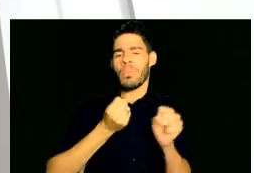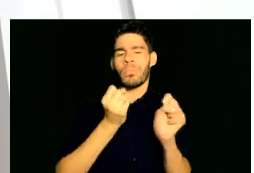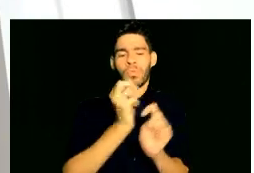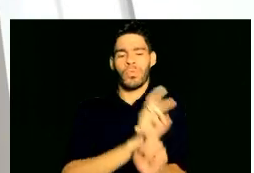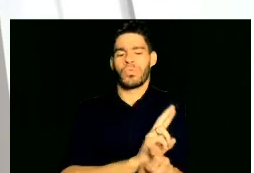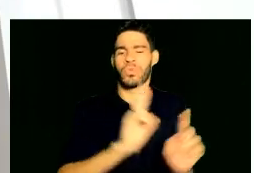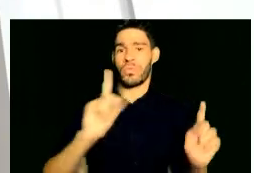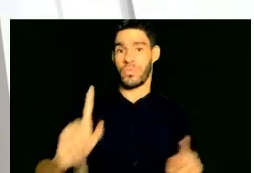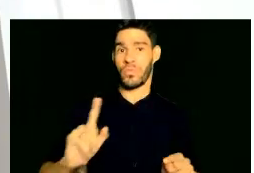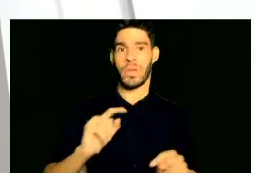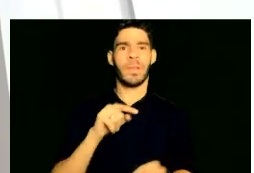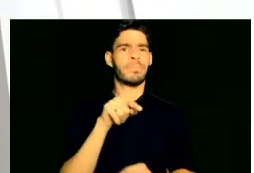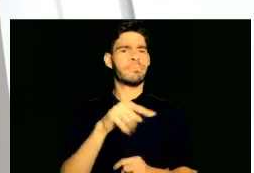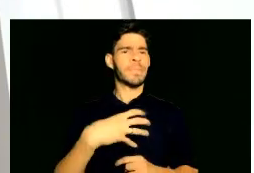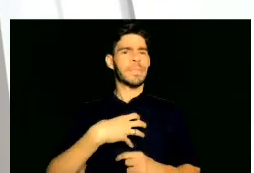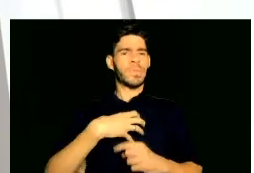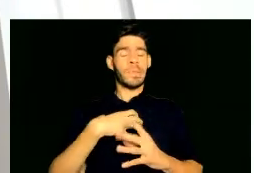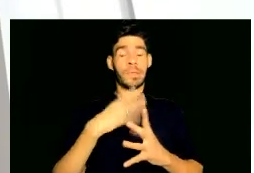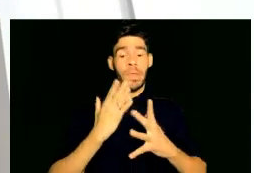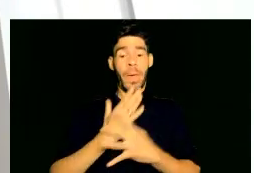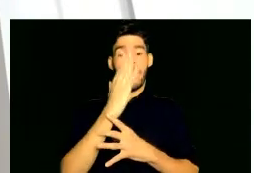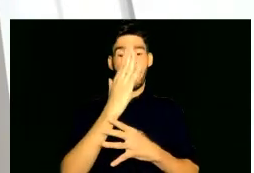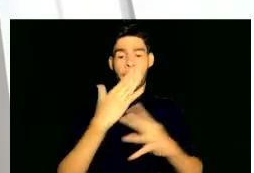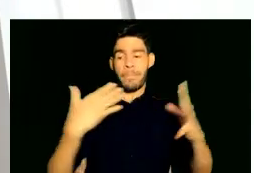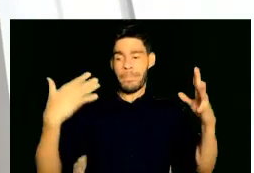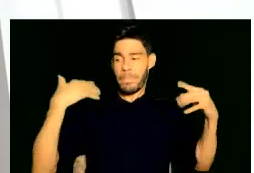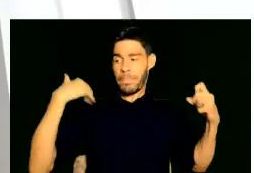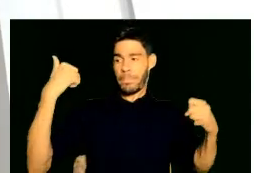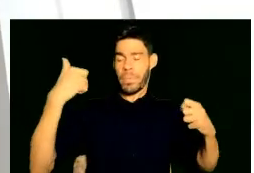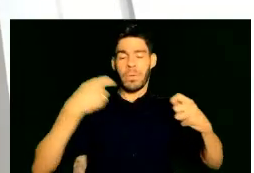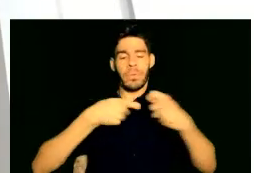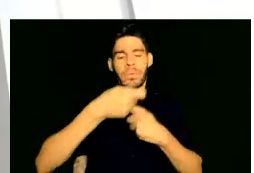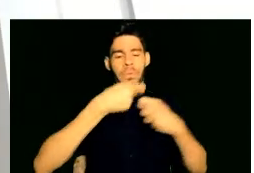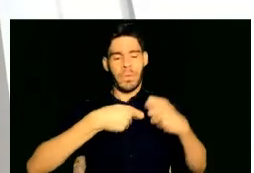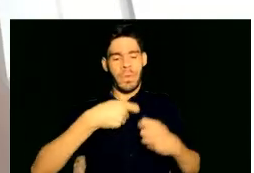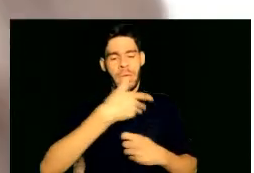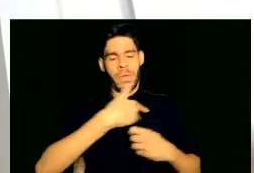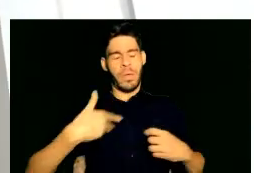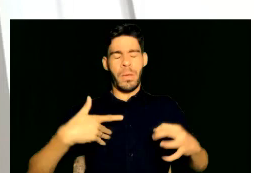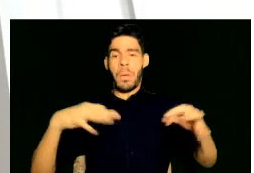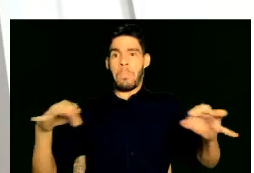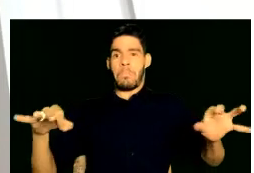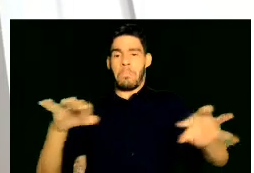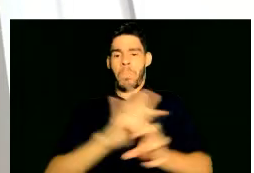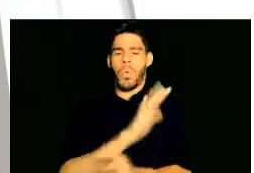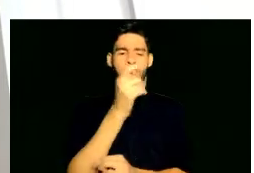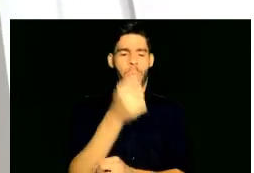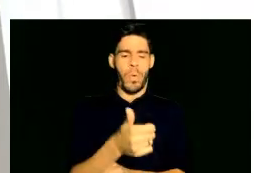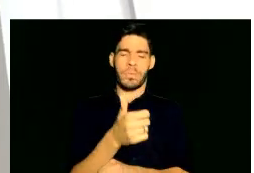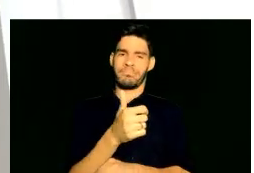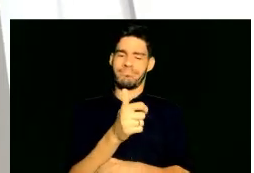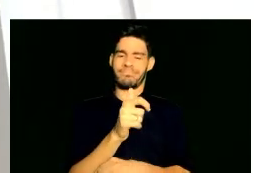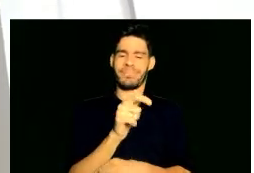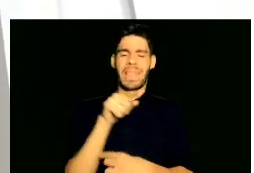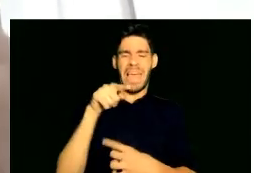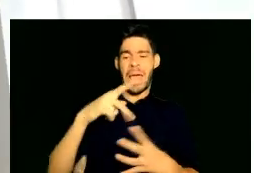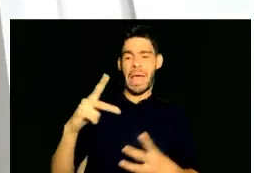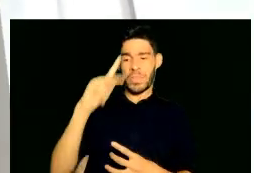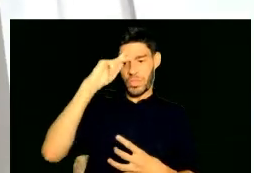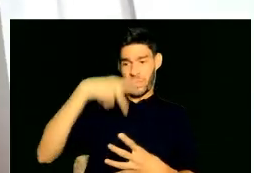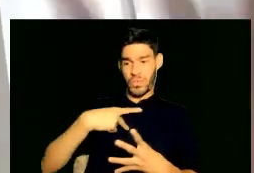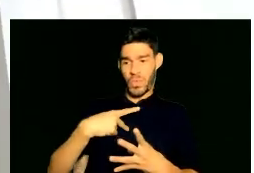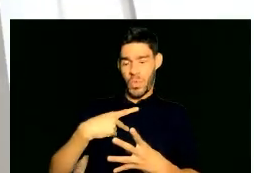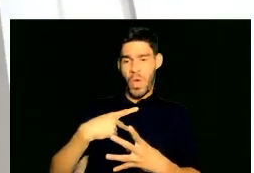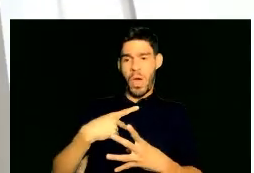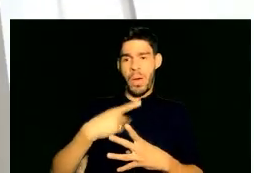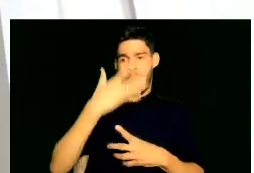recebidas de forma bastante diferente. Nesse caso, a deferência da magistratura à administração pública é quase completa, o que não